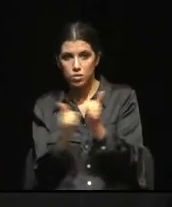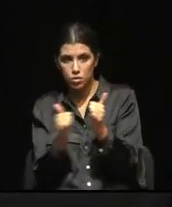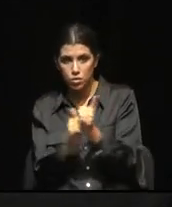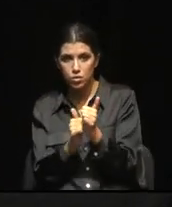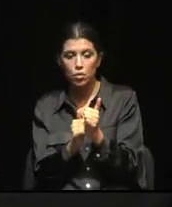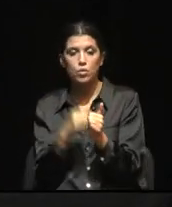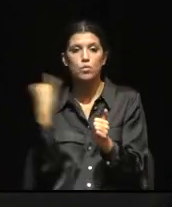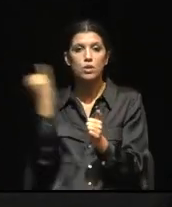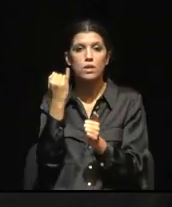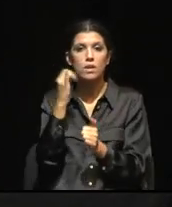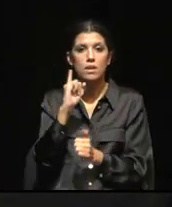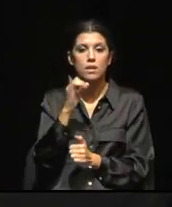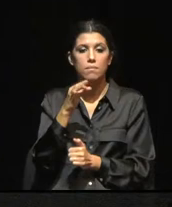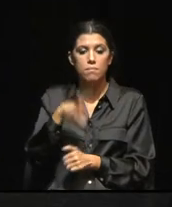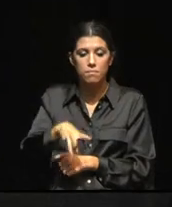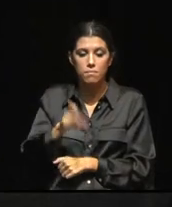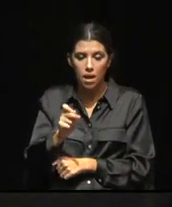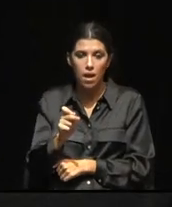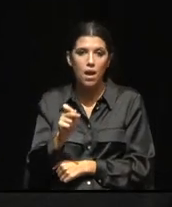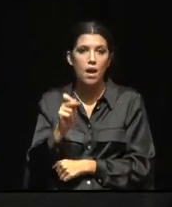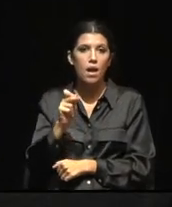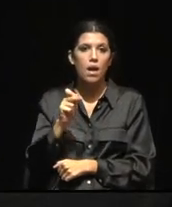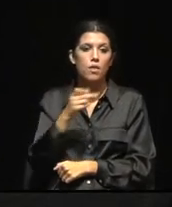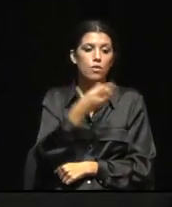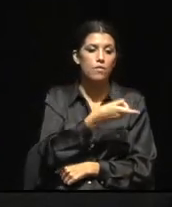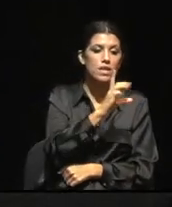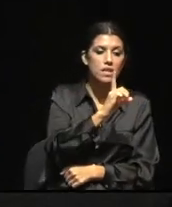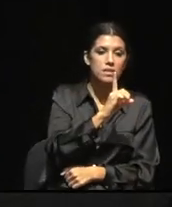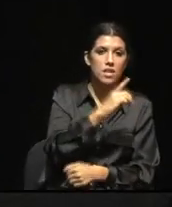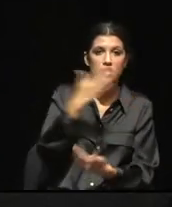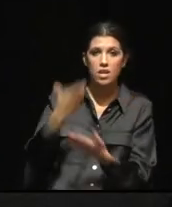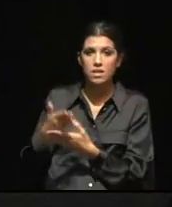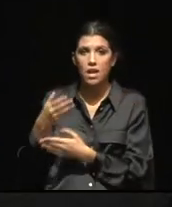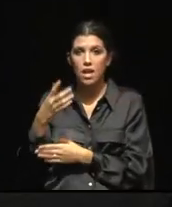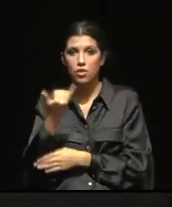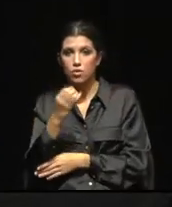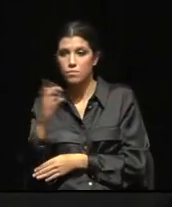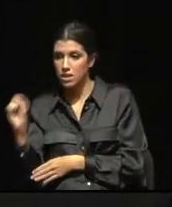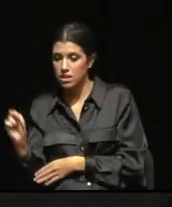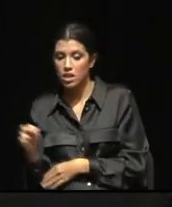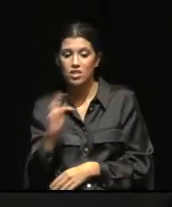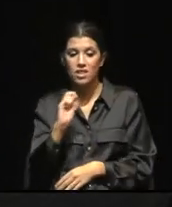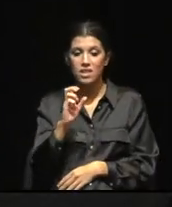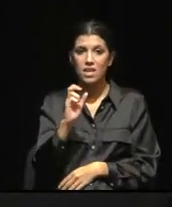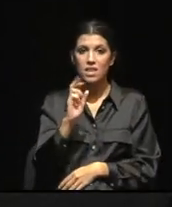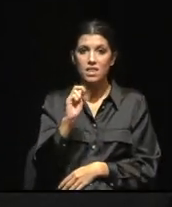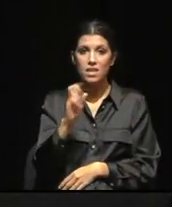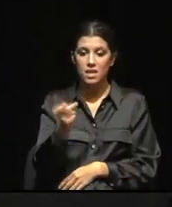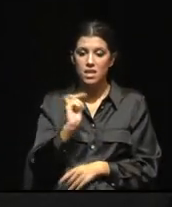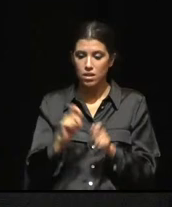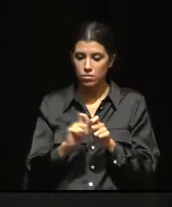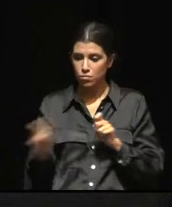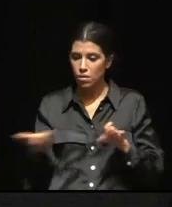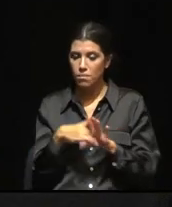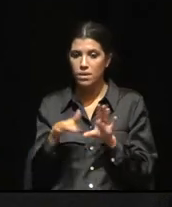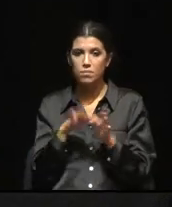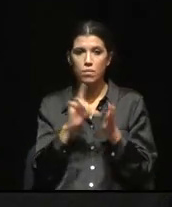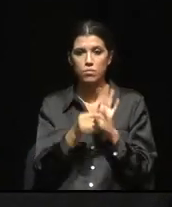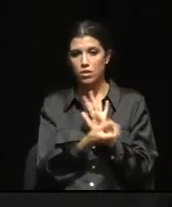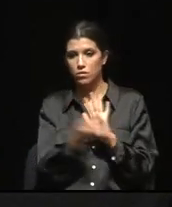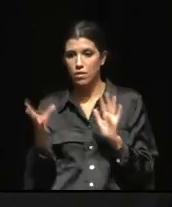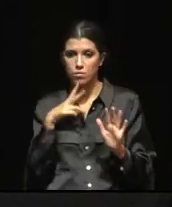Instituto de Meteorologia de 96 A 2003 durante cerca de 30 anos participou em inúmeros projetos nacionais e